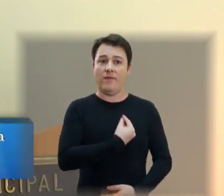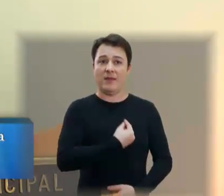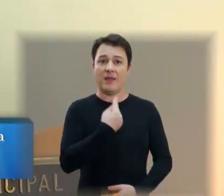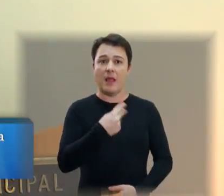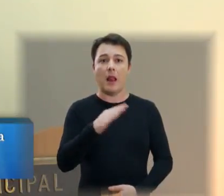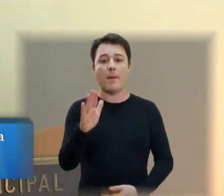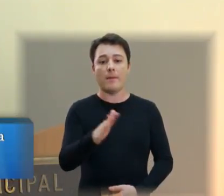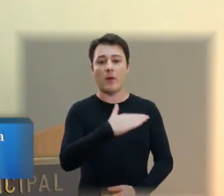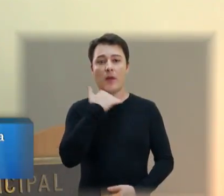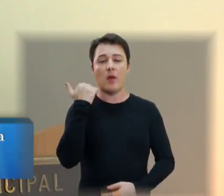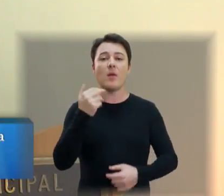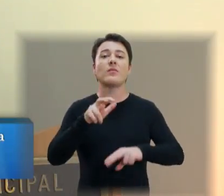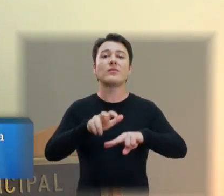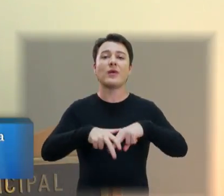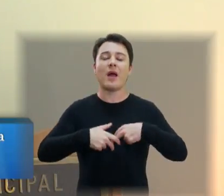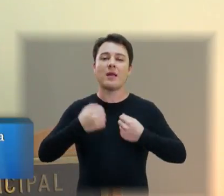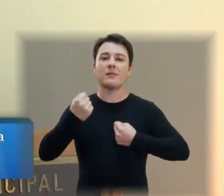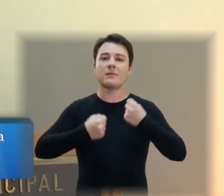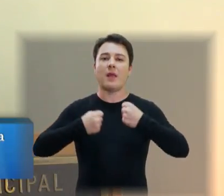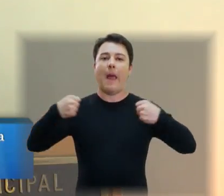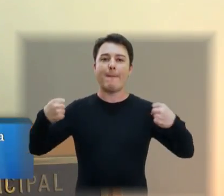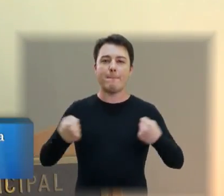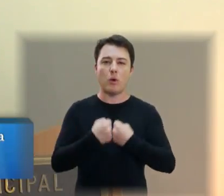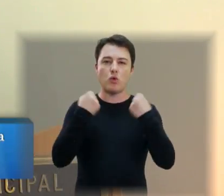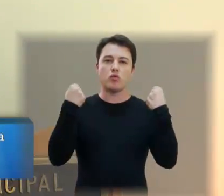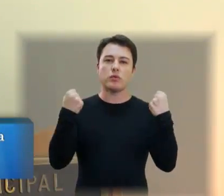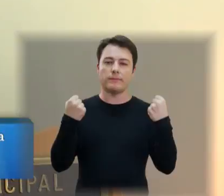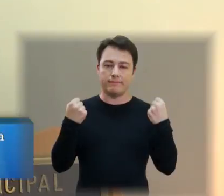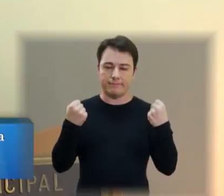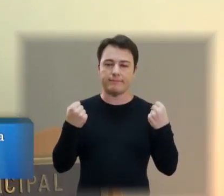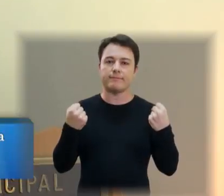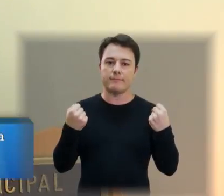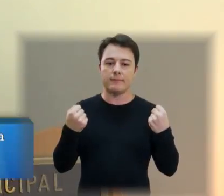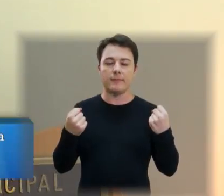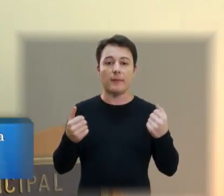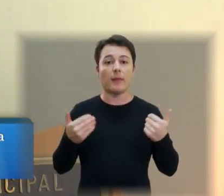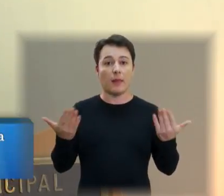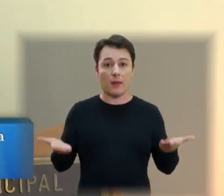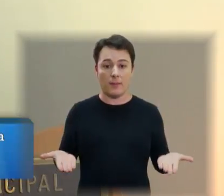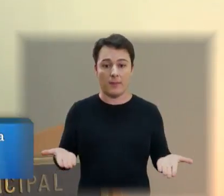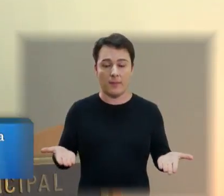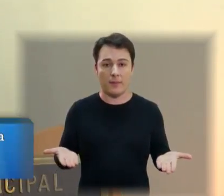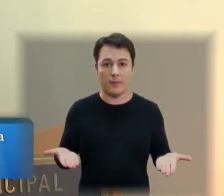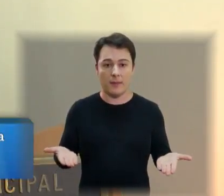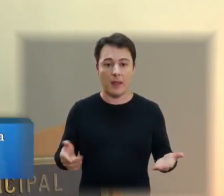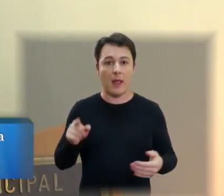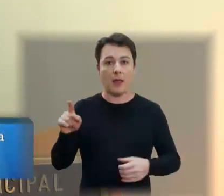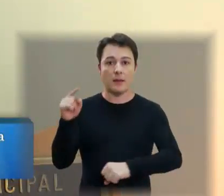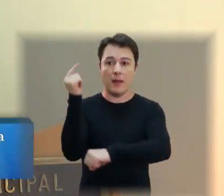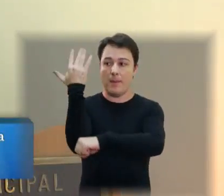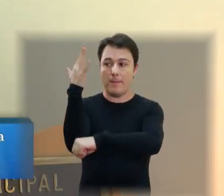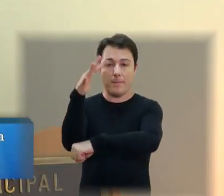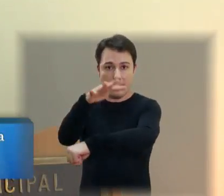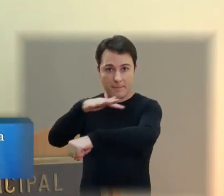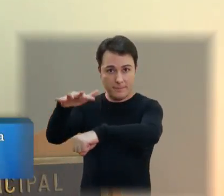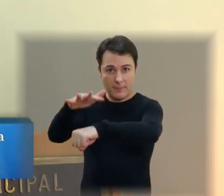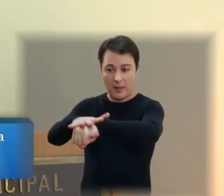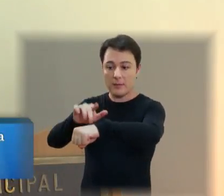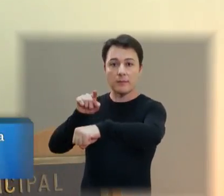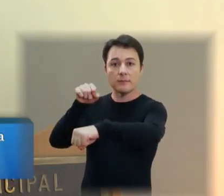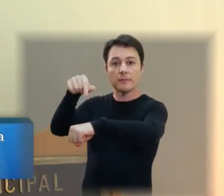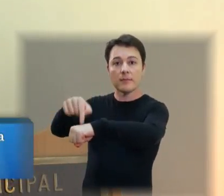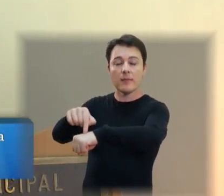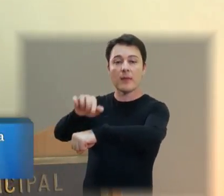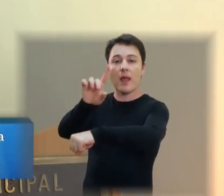por um grave acidente de carro. Então, essa praça no Jardim Del Rey é